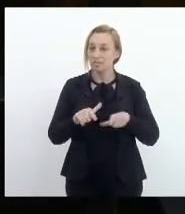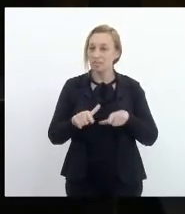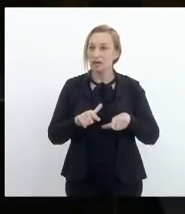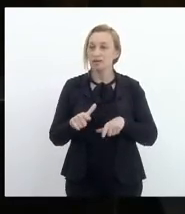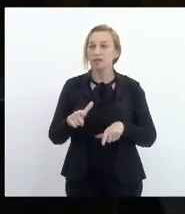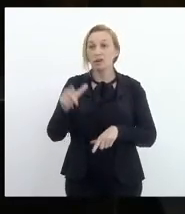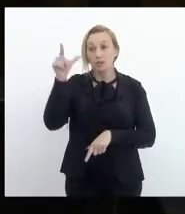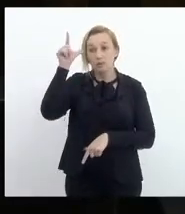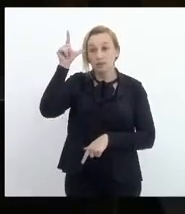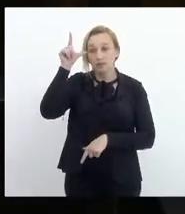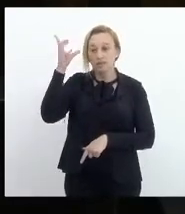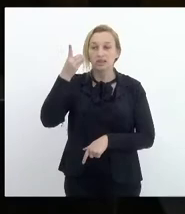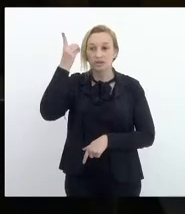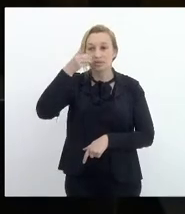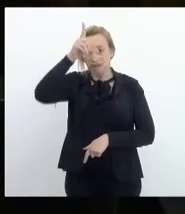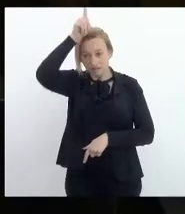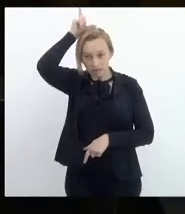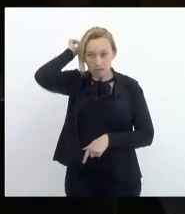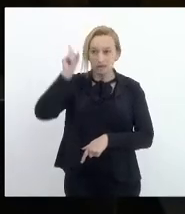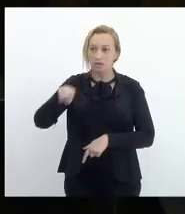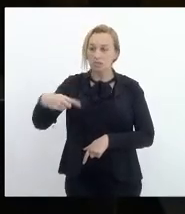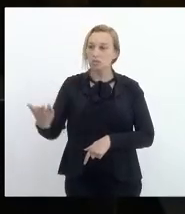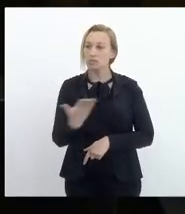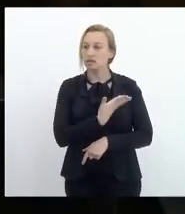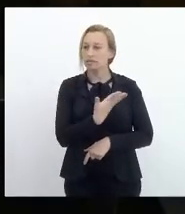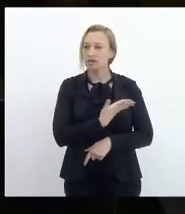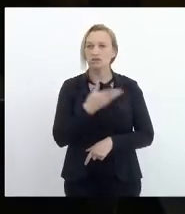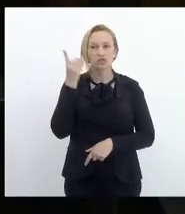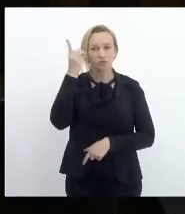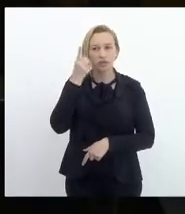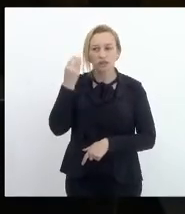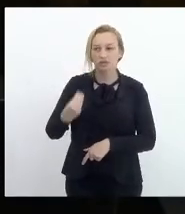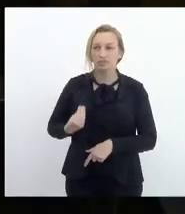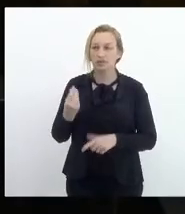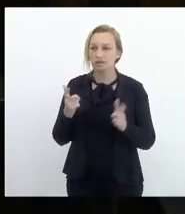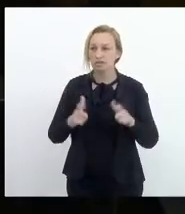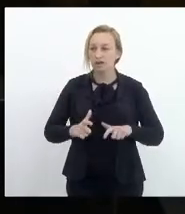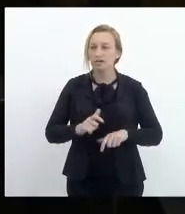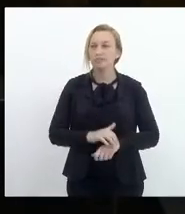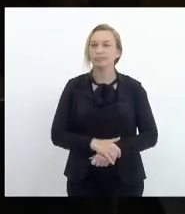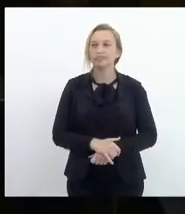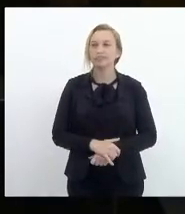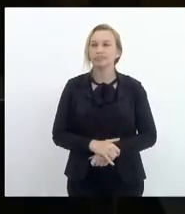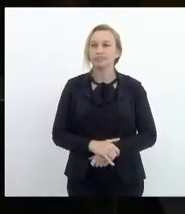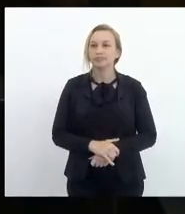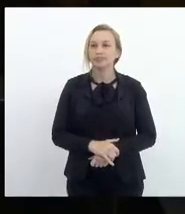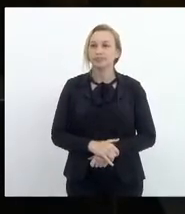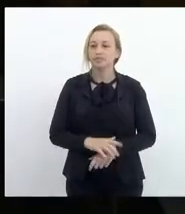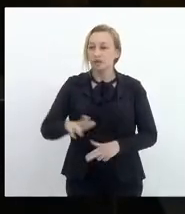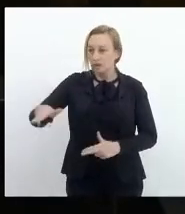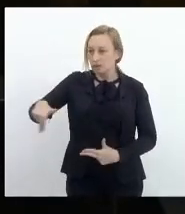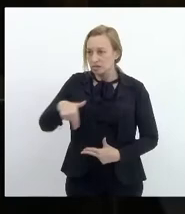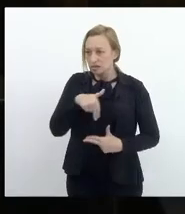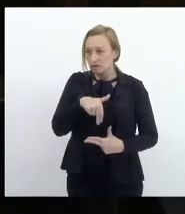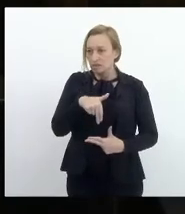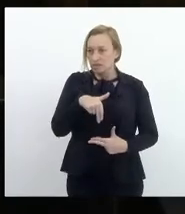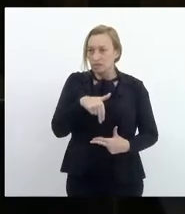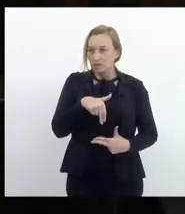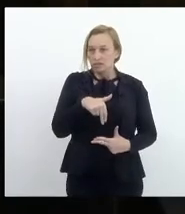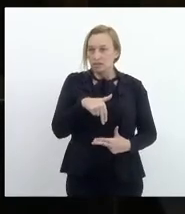Luiz Paulo demais colegas deputados aqui presente subir aqui essa